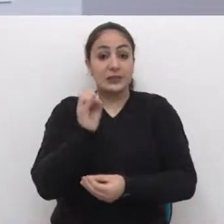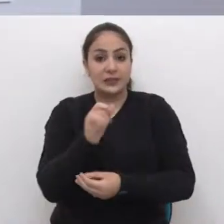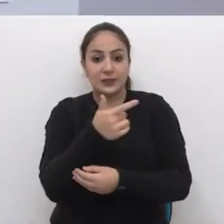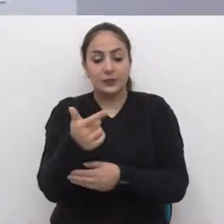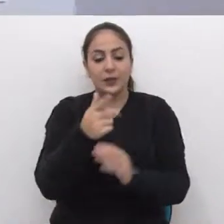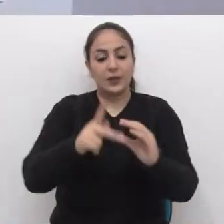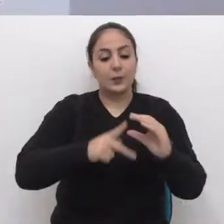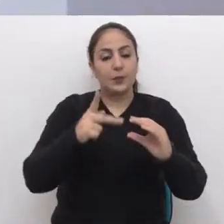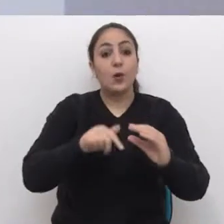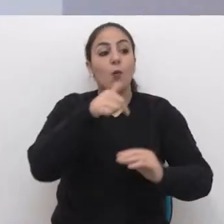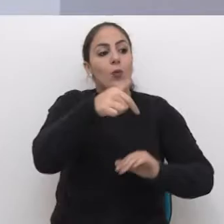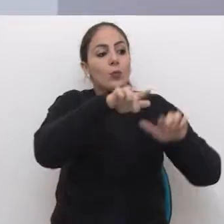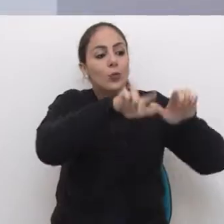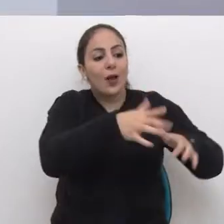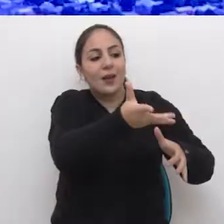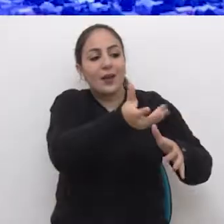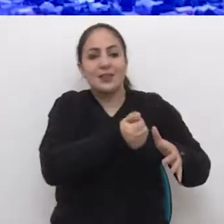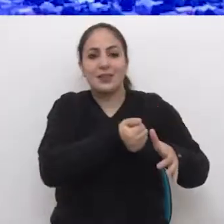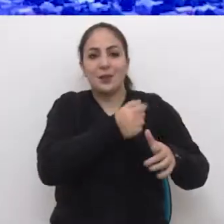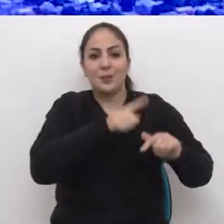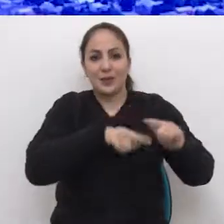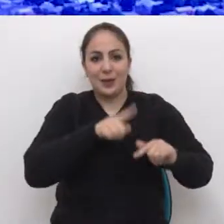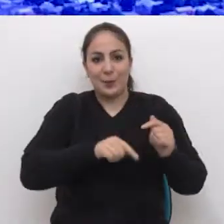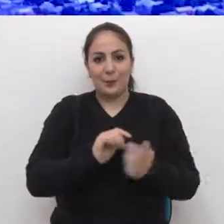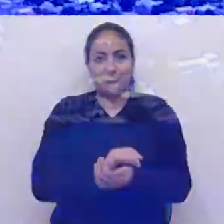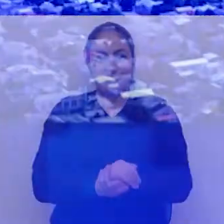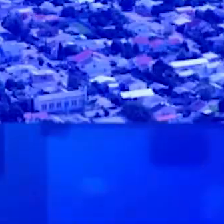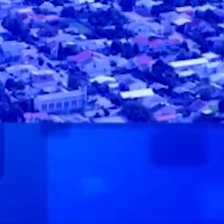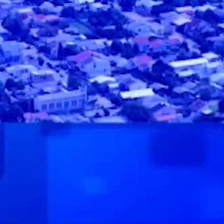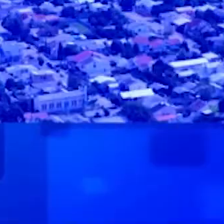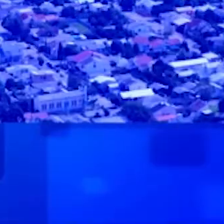Câmara de Vereadores, em outro ponto de coleta.